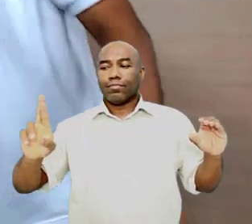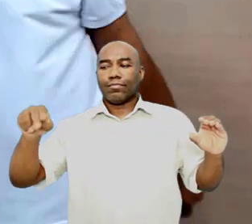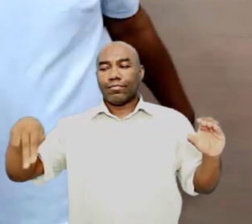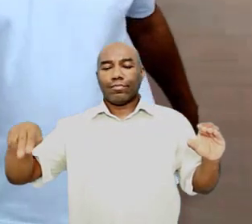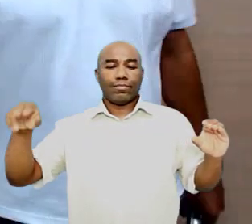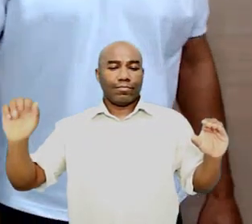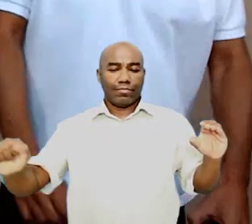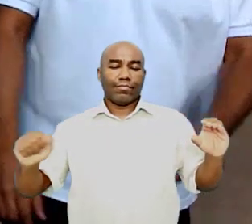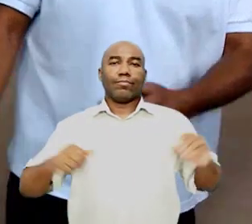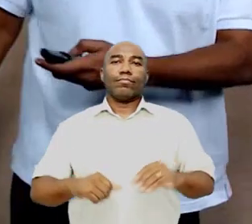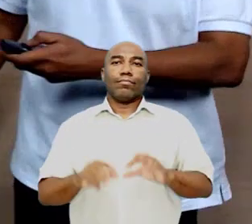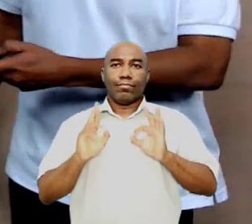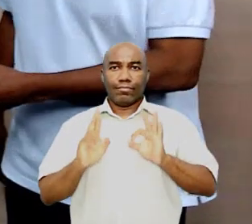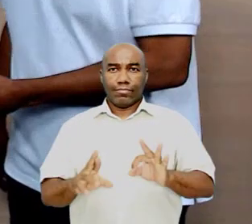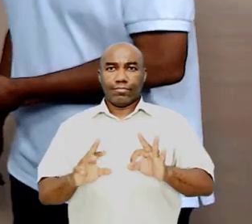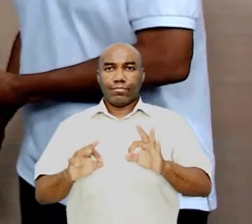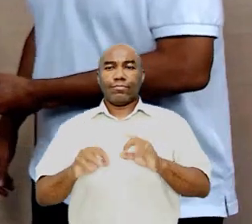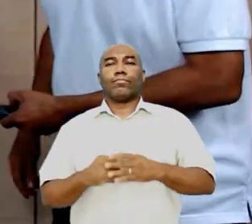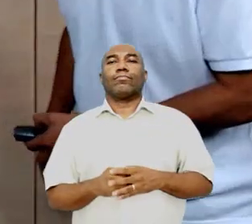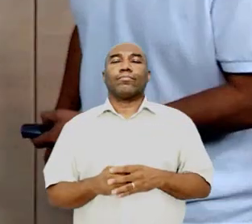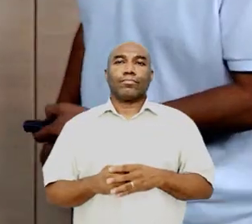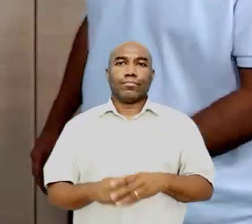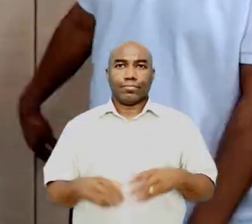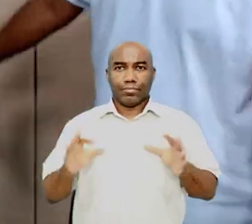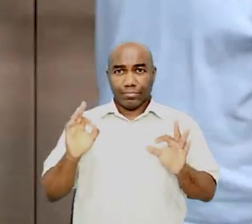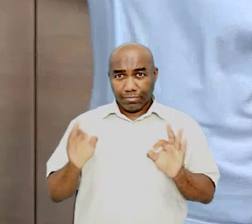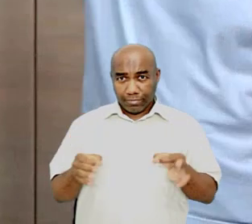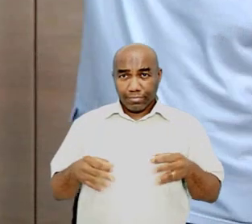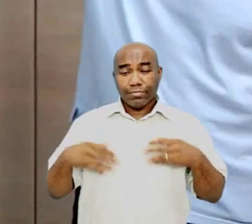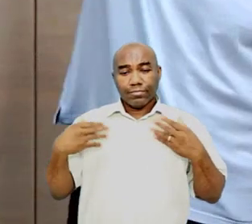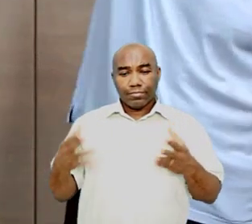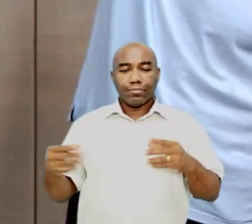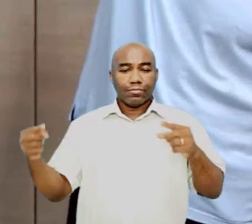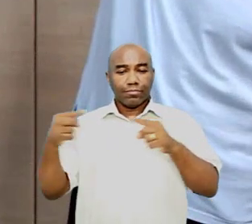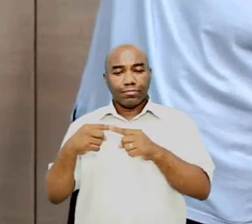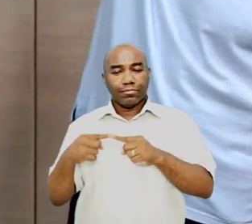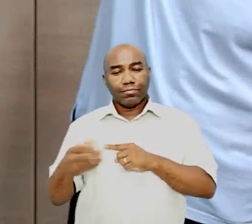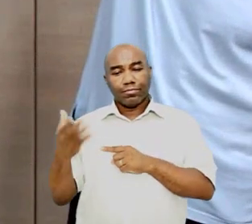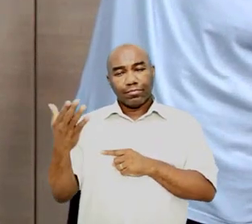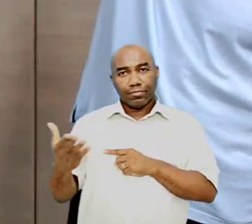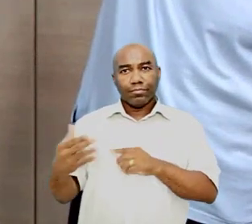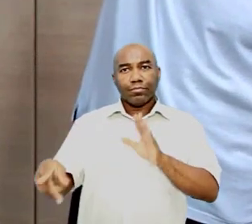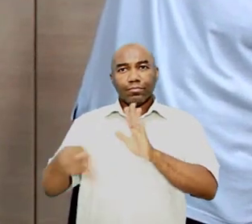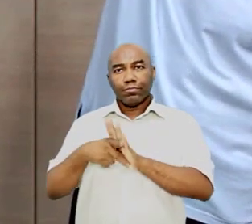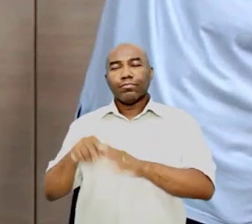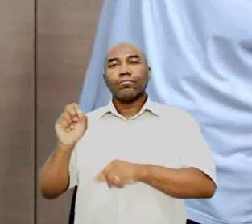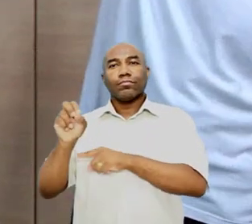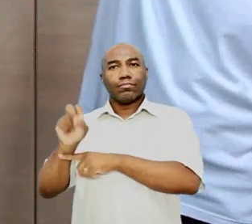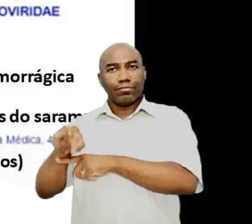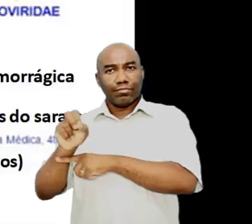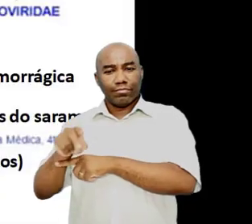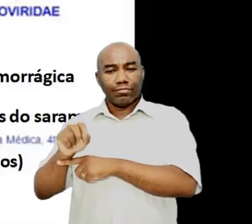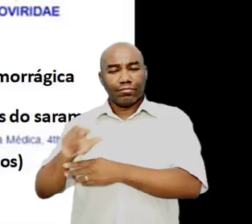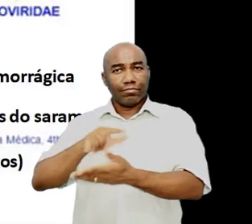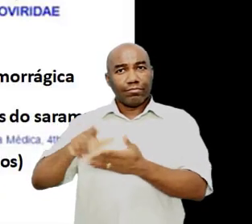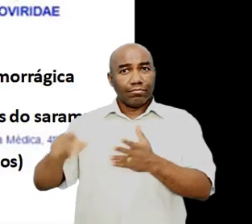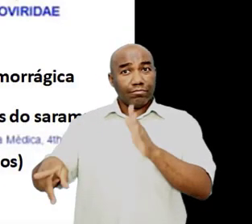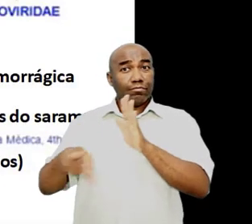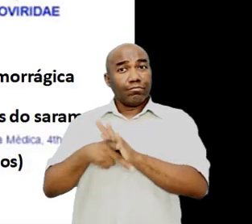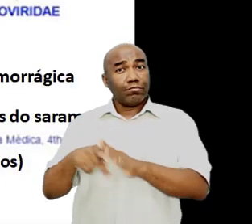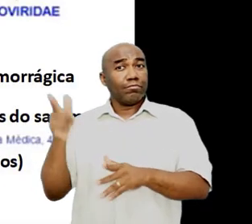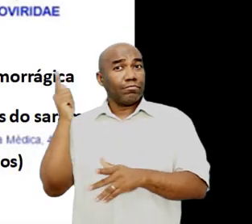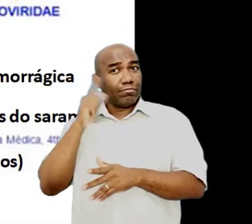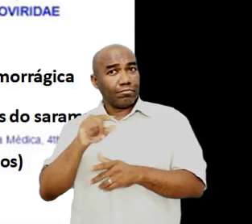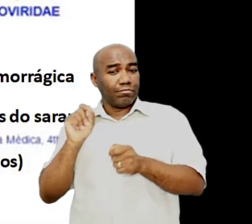RNA. Certo? Então, para encerrar, está aqui todos os vírus que têm RNA. Olha aí, ó.